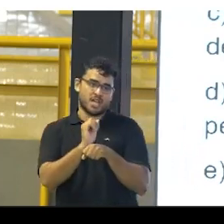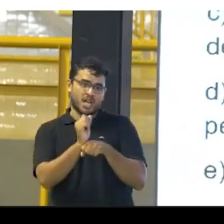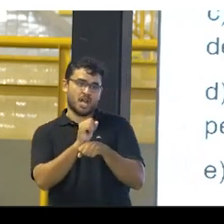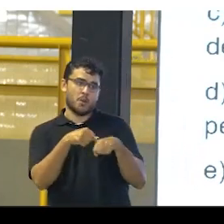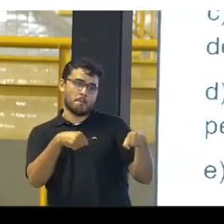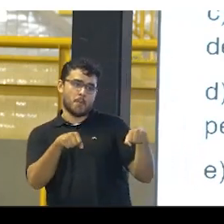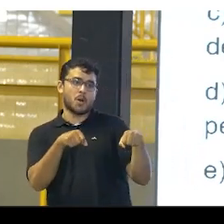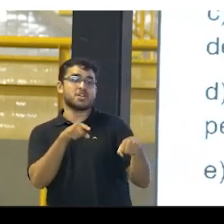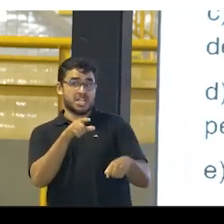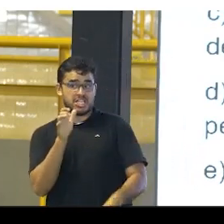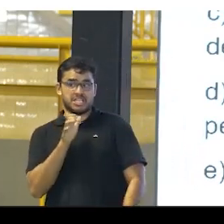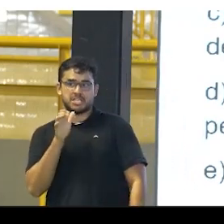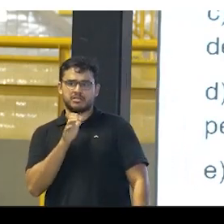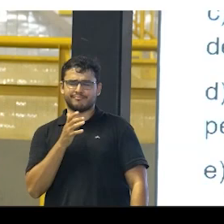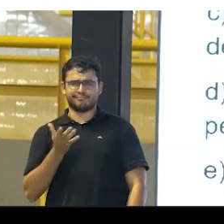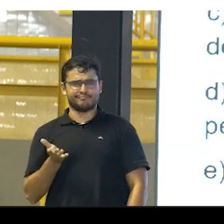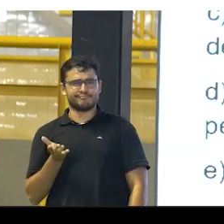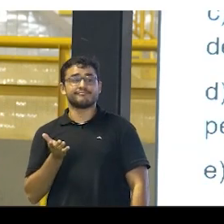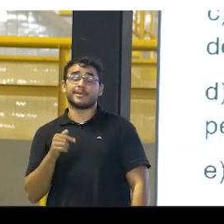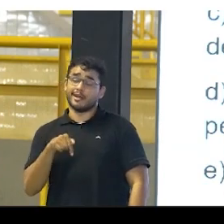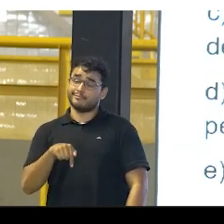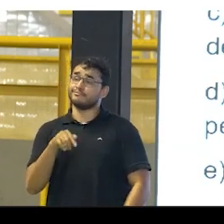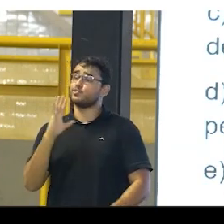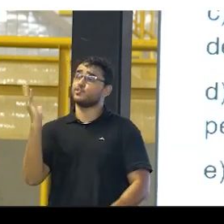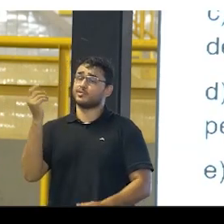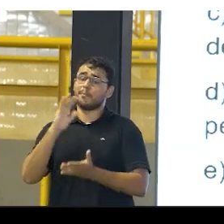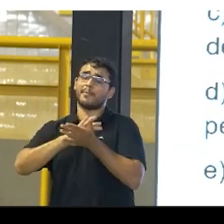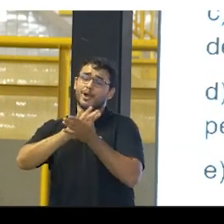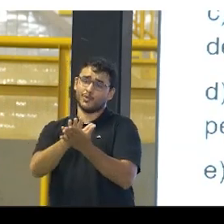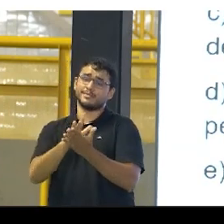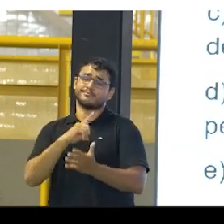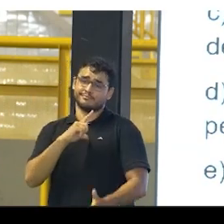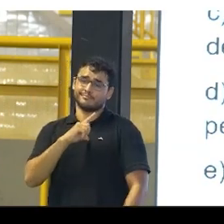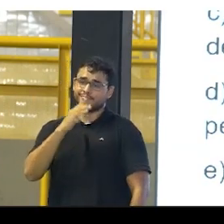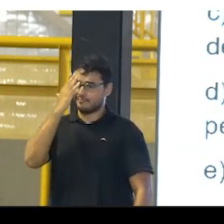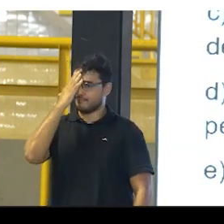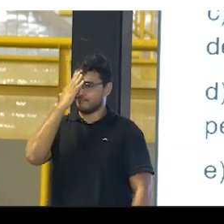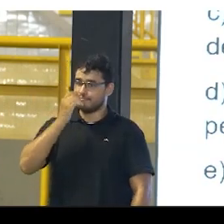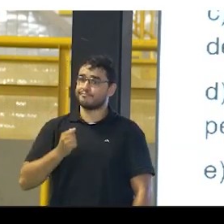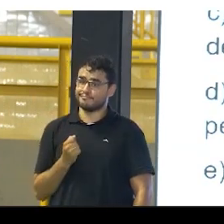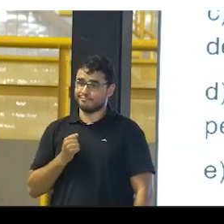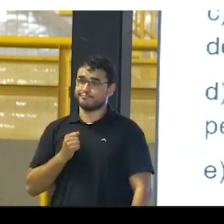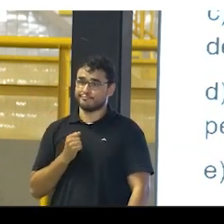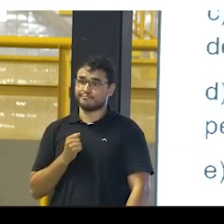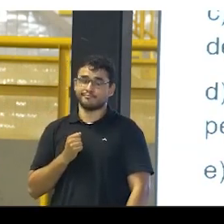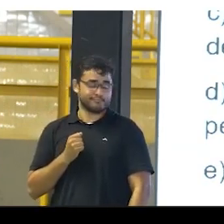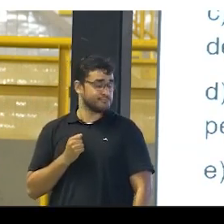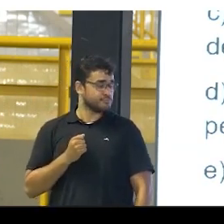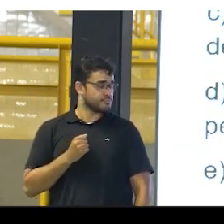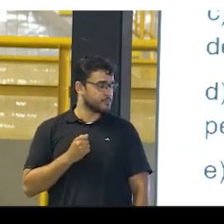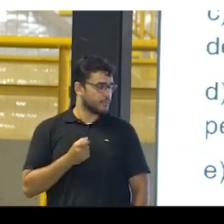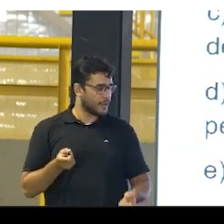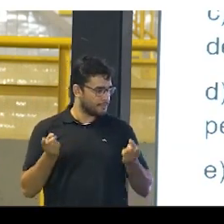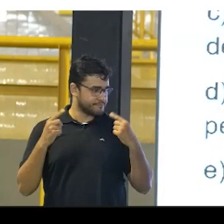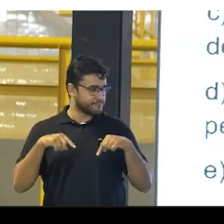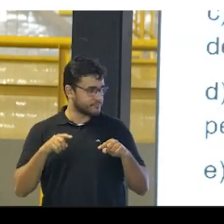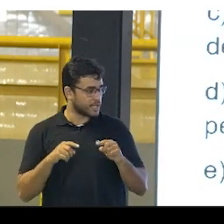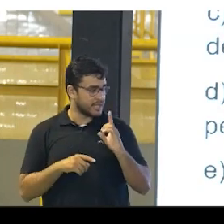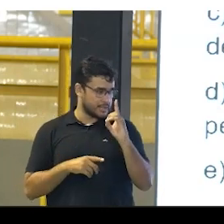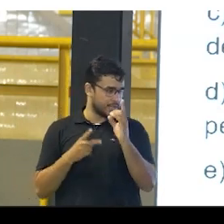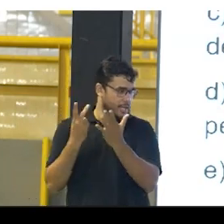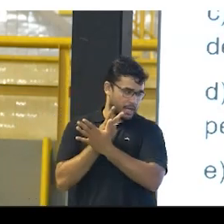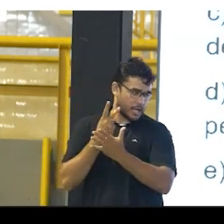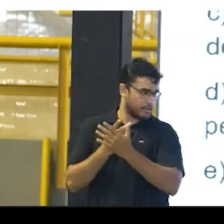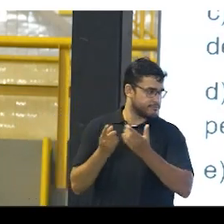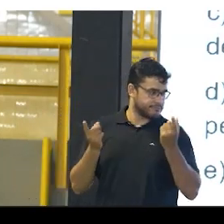De jeito nenhum. Mas infelizmente a nossa sociedade tem muito disso. Ao excesso de produção, a